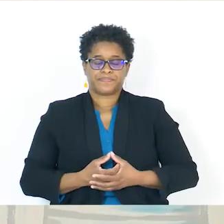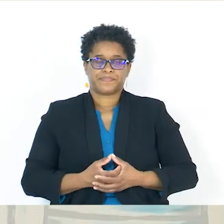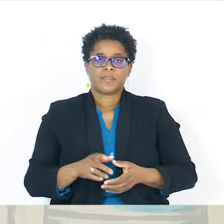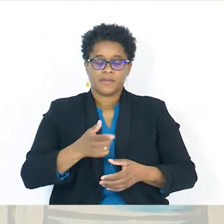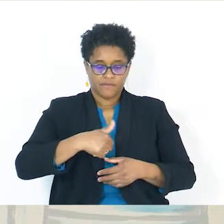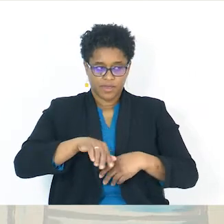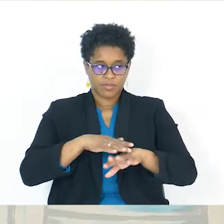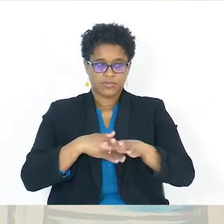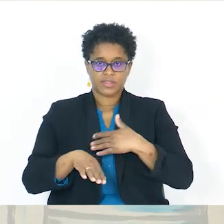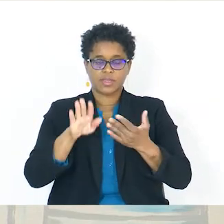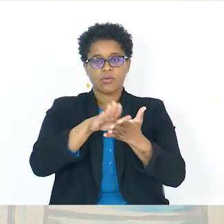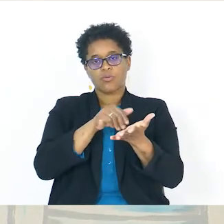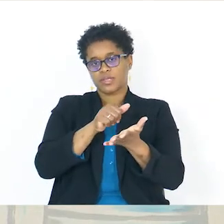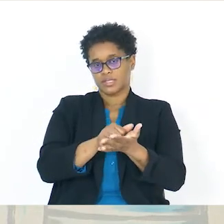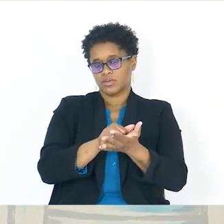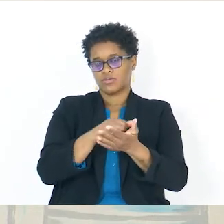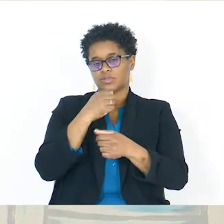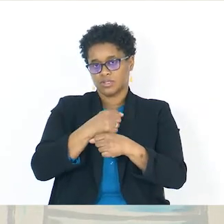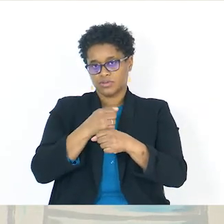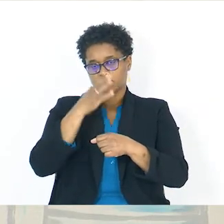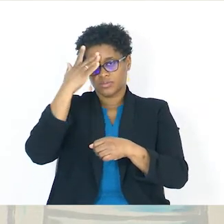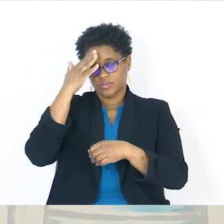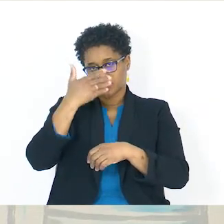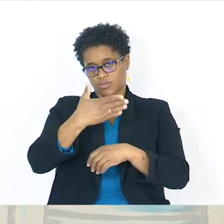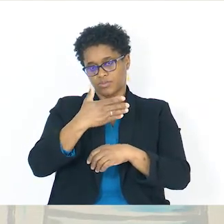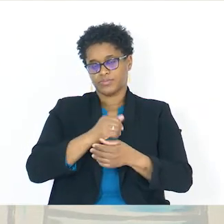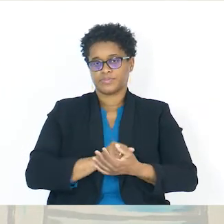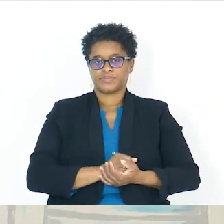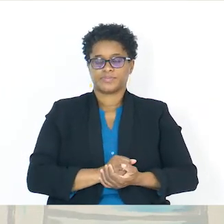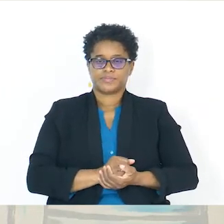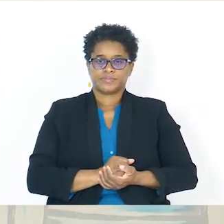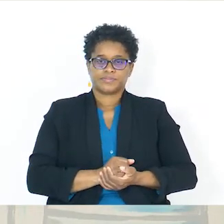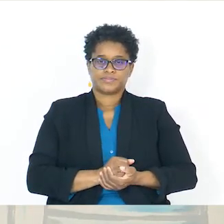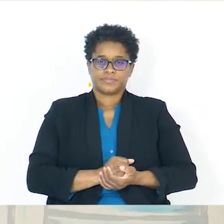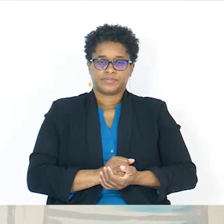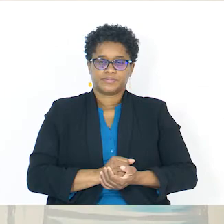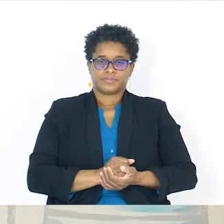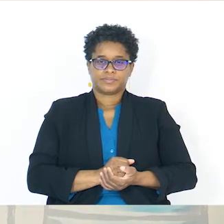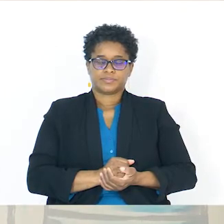Bem, vamos fazer a correção do exercício número 1.